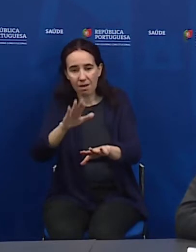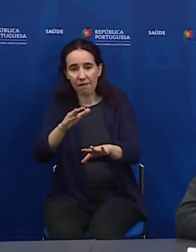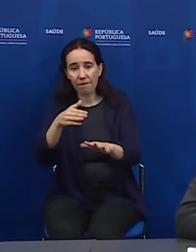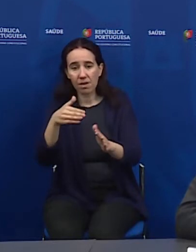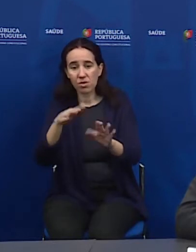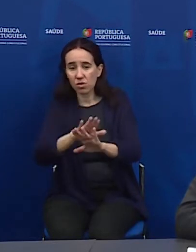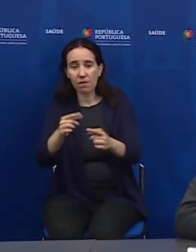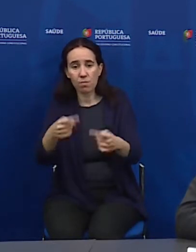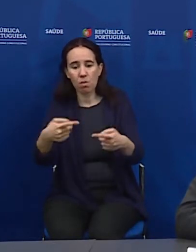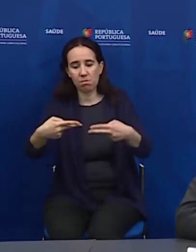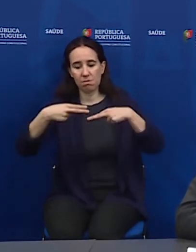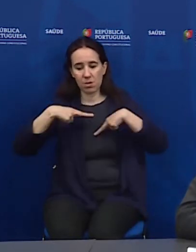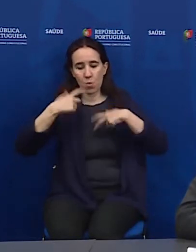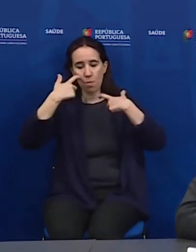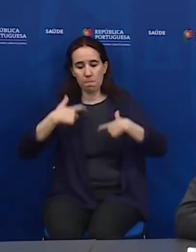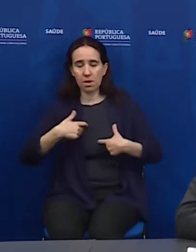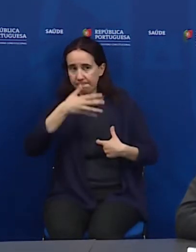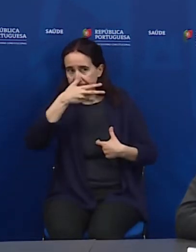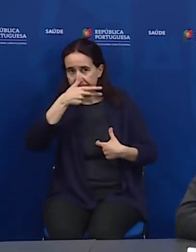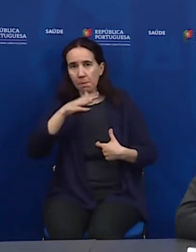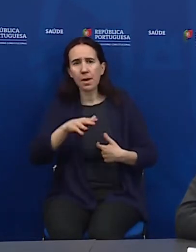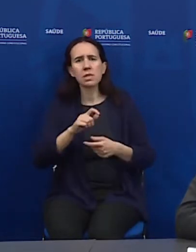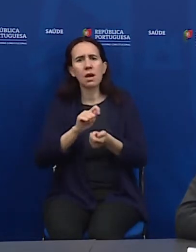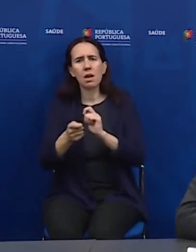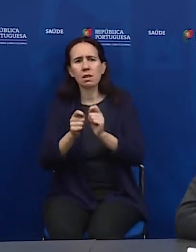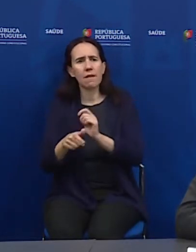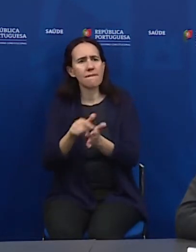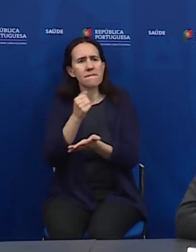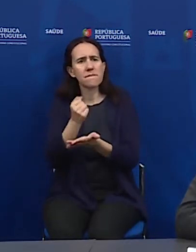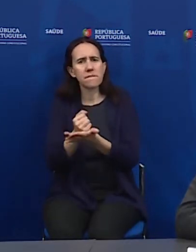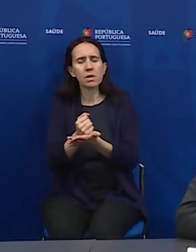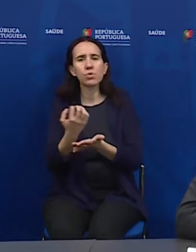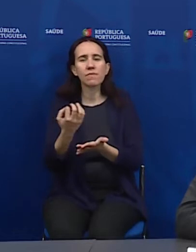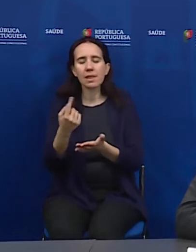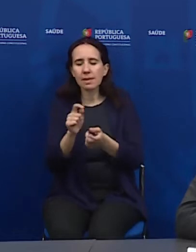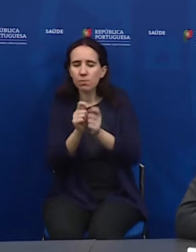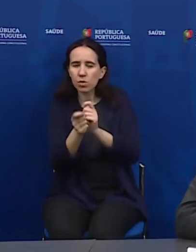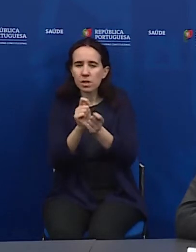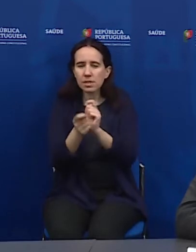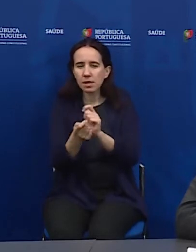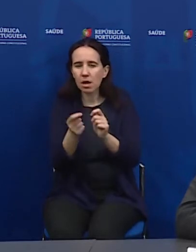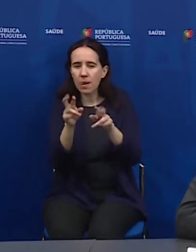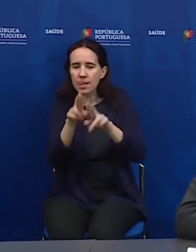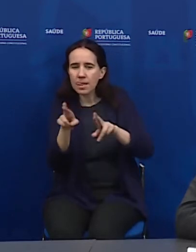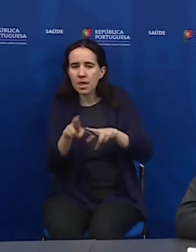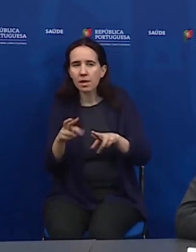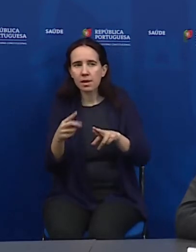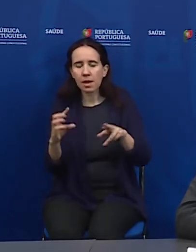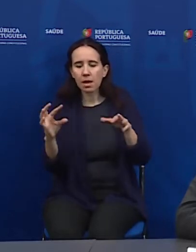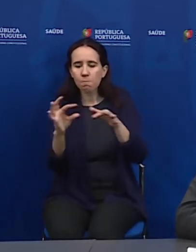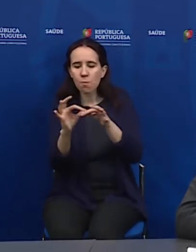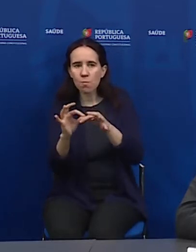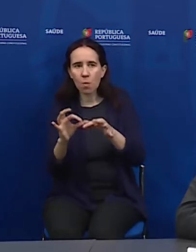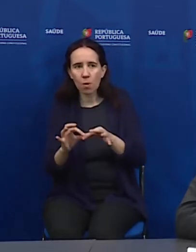humana, mas estão sempre a alterar, mesmo porque há algumas mutações e algumas